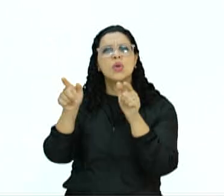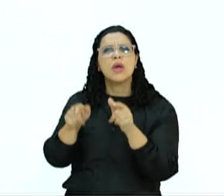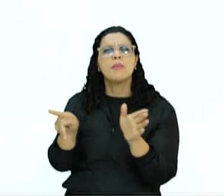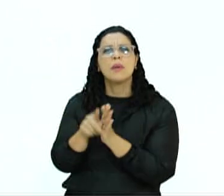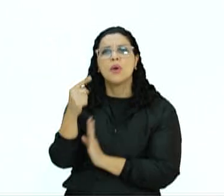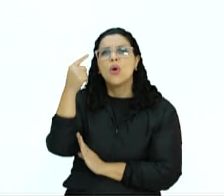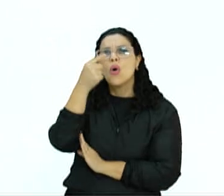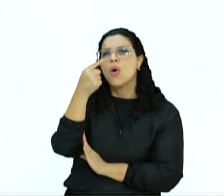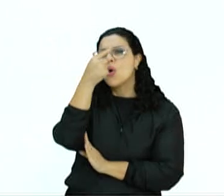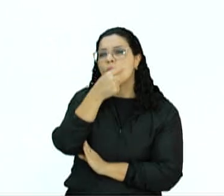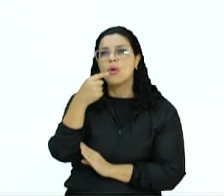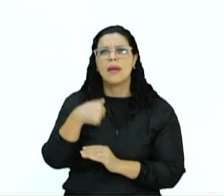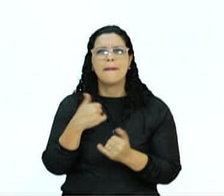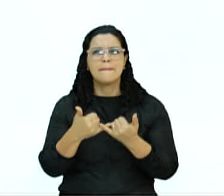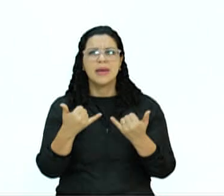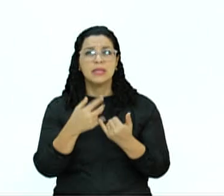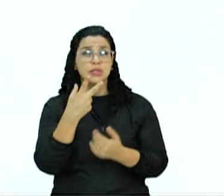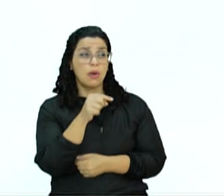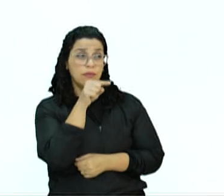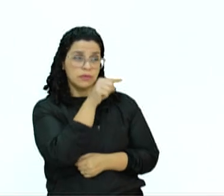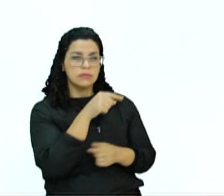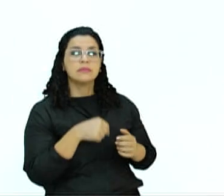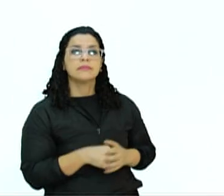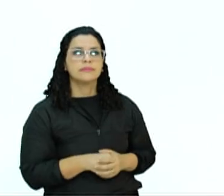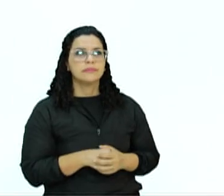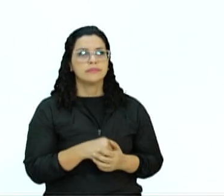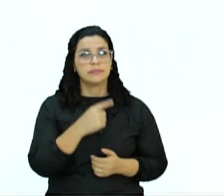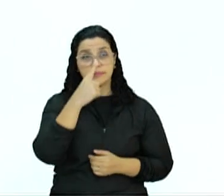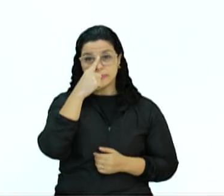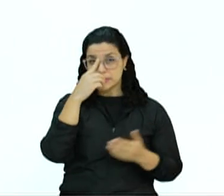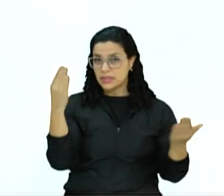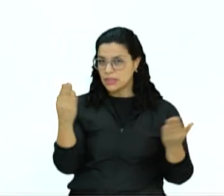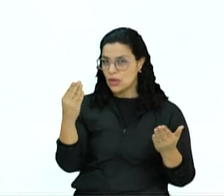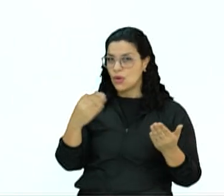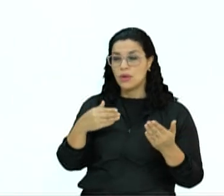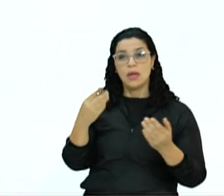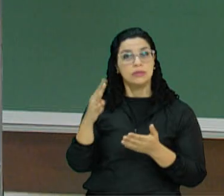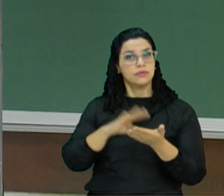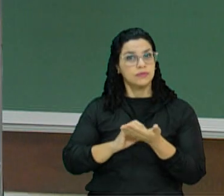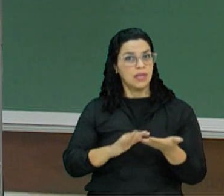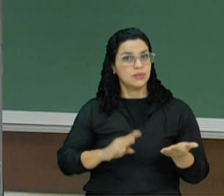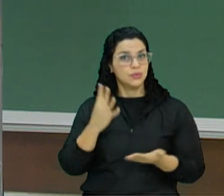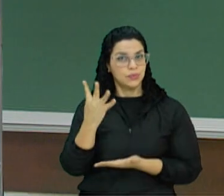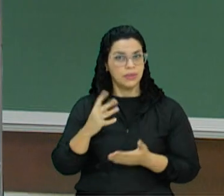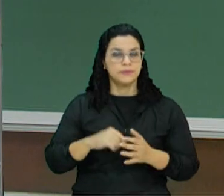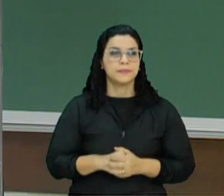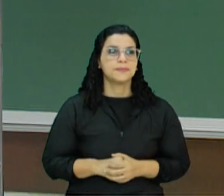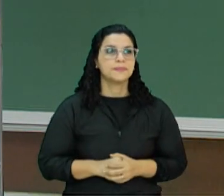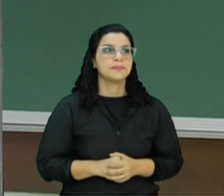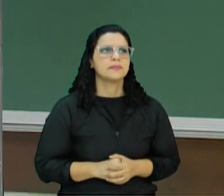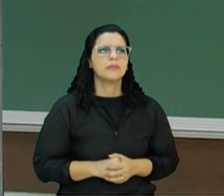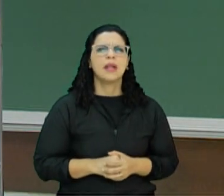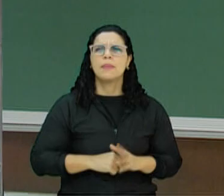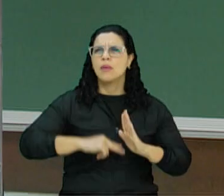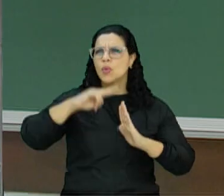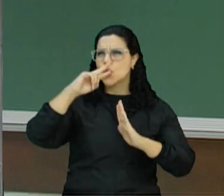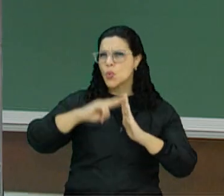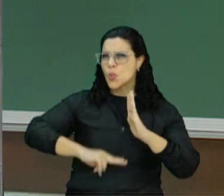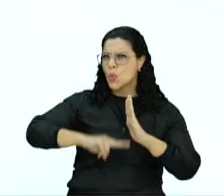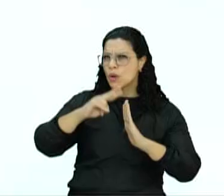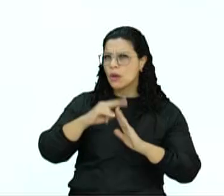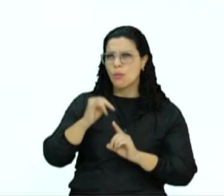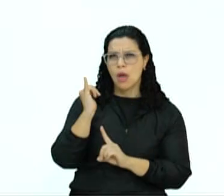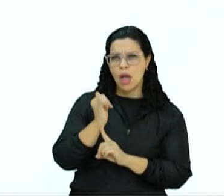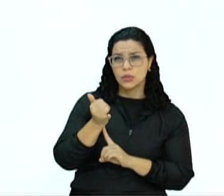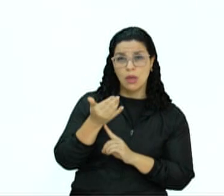nos olhos, assim, meio oblíquos como os seus. Chegamos então na atividade 4. Pela leitura do